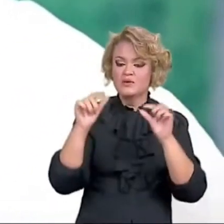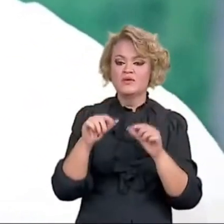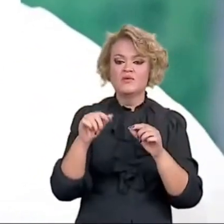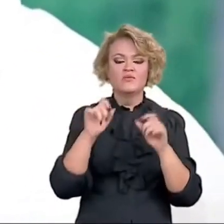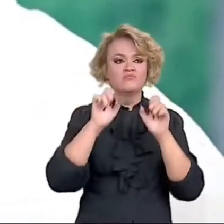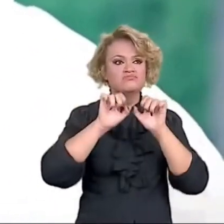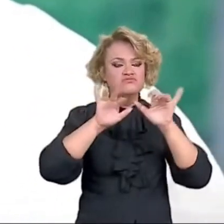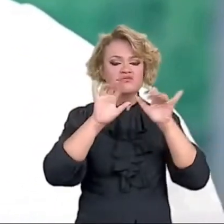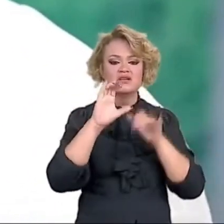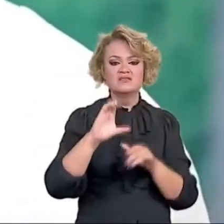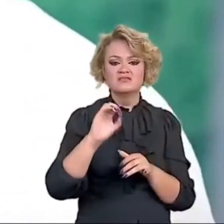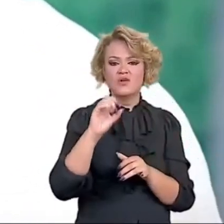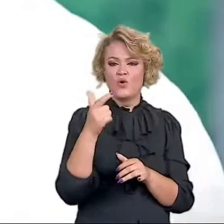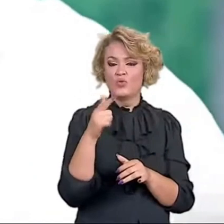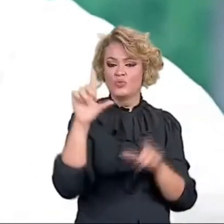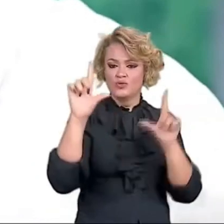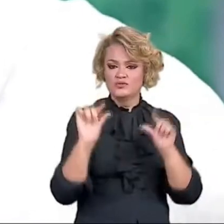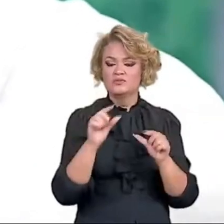efeito estufa em